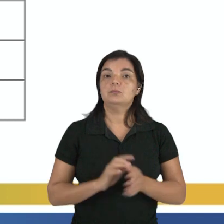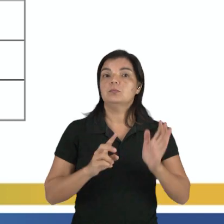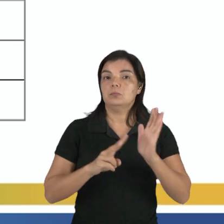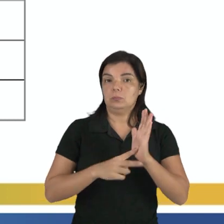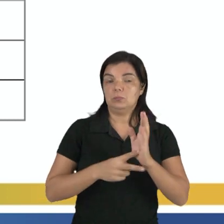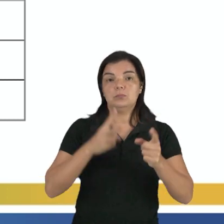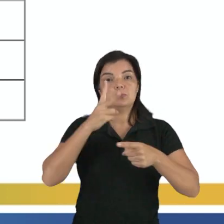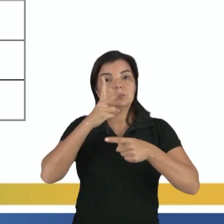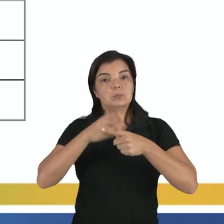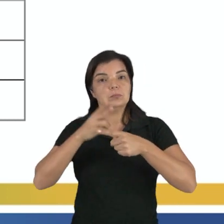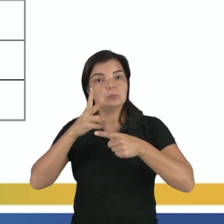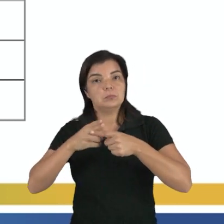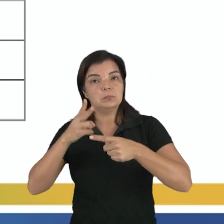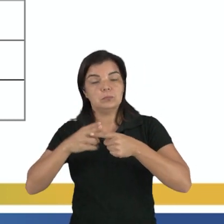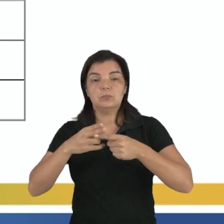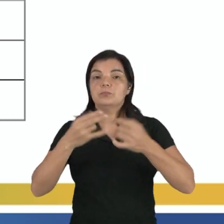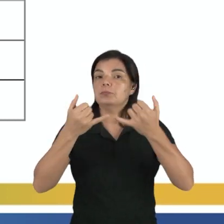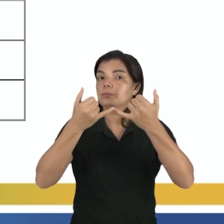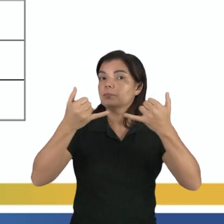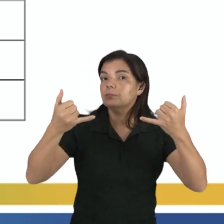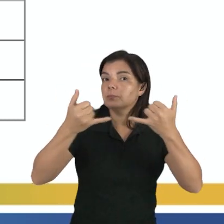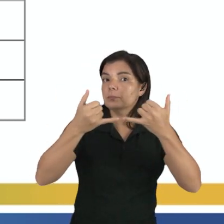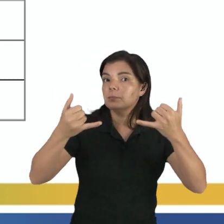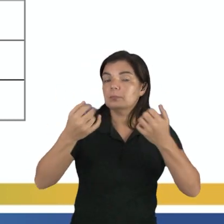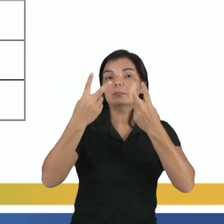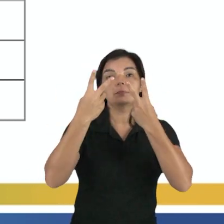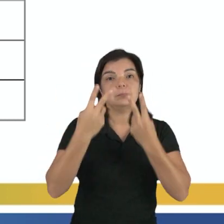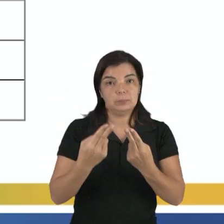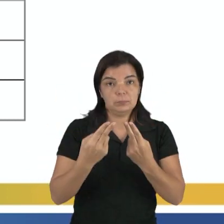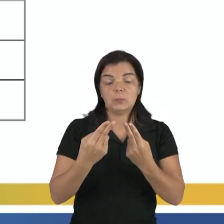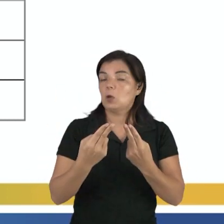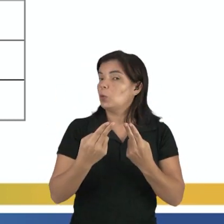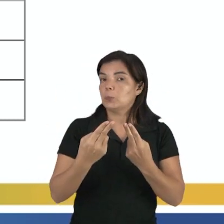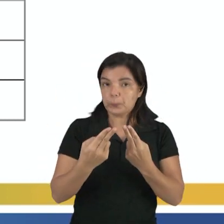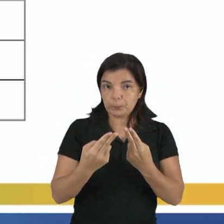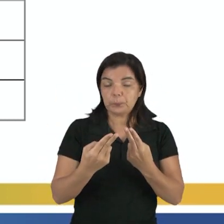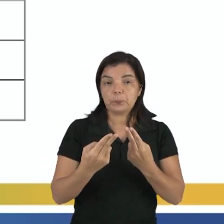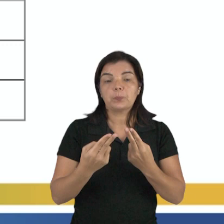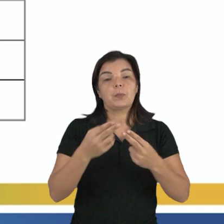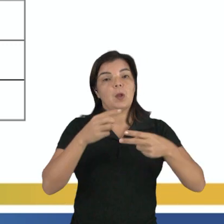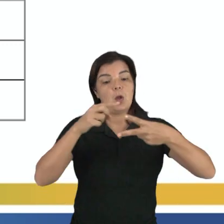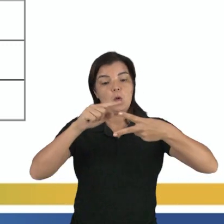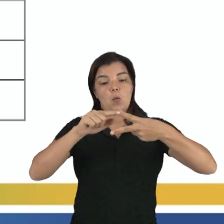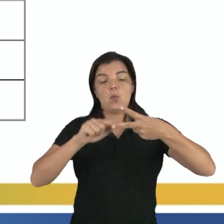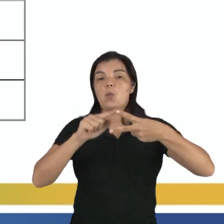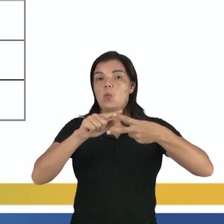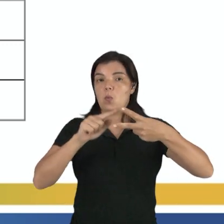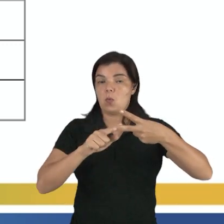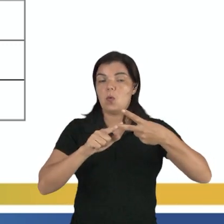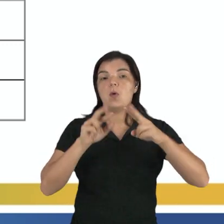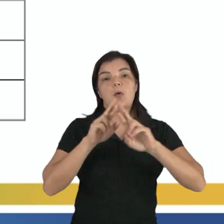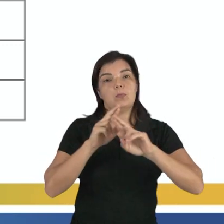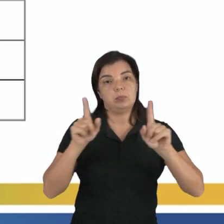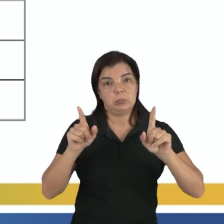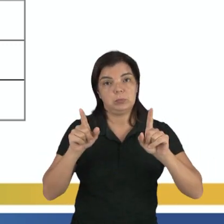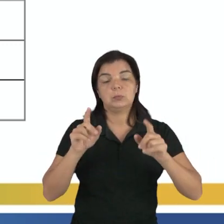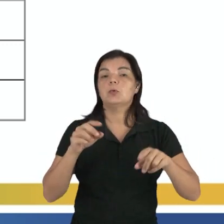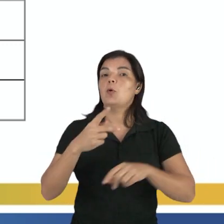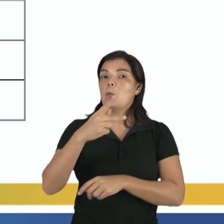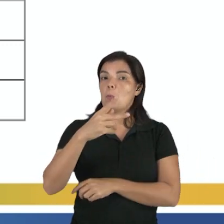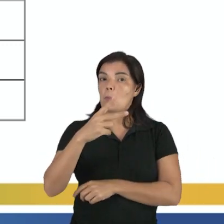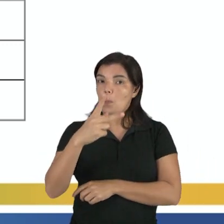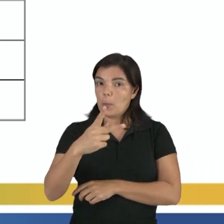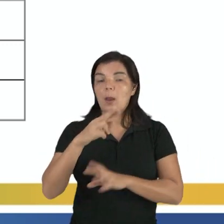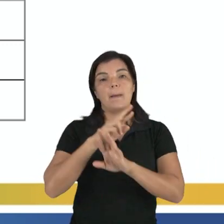associação em série A corrente elétrica ela é a mesma tá e na associação em paralelo o potencial é o